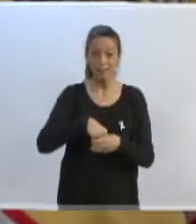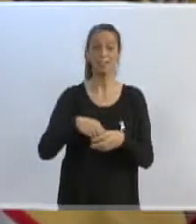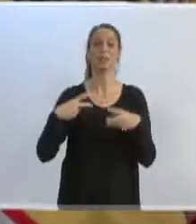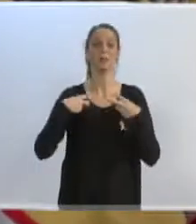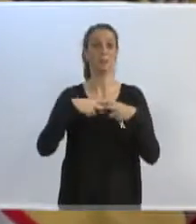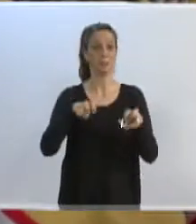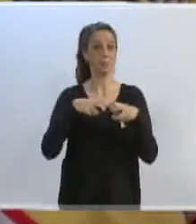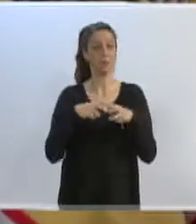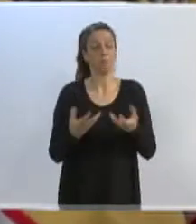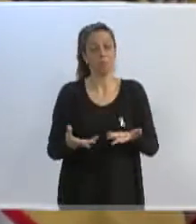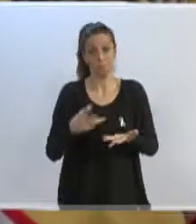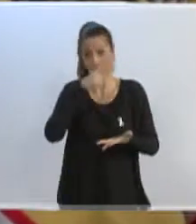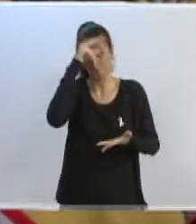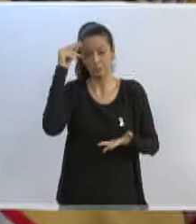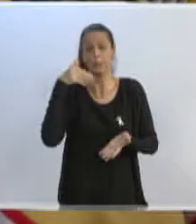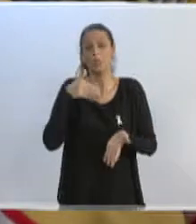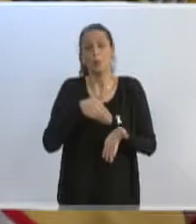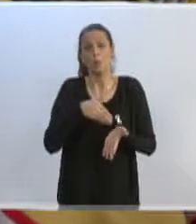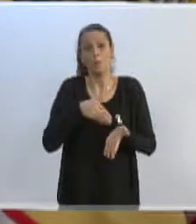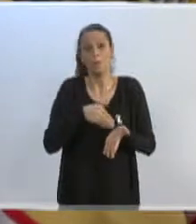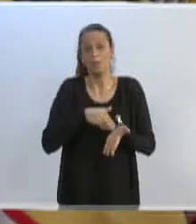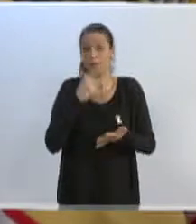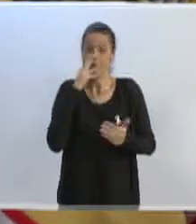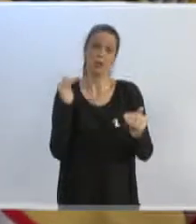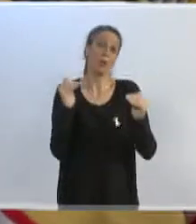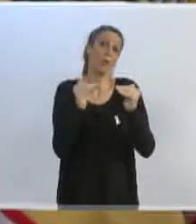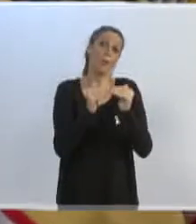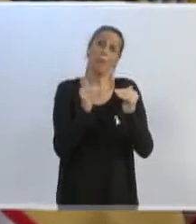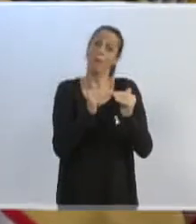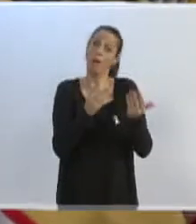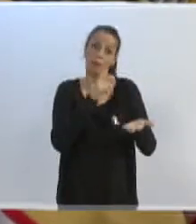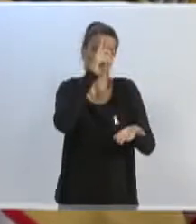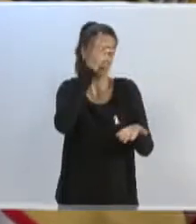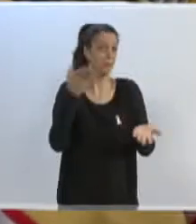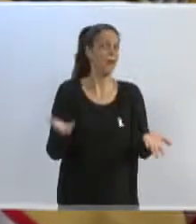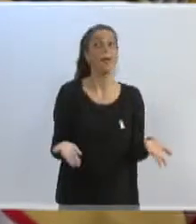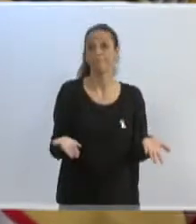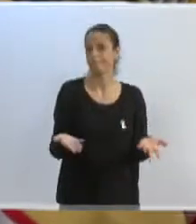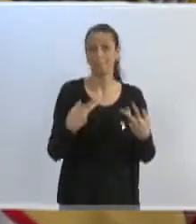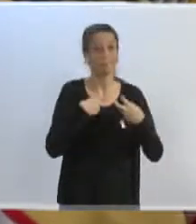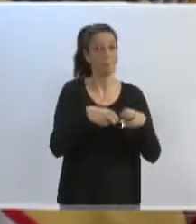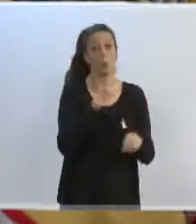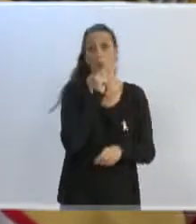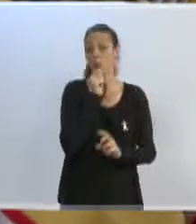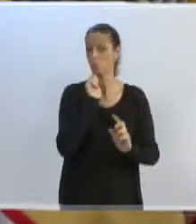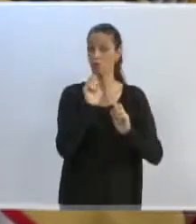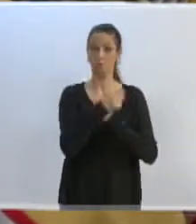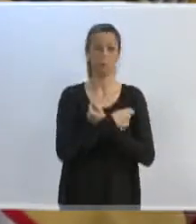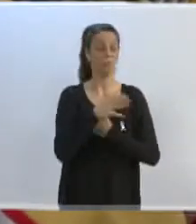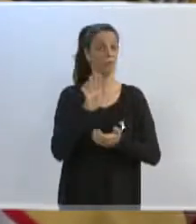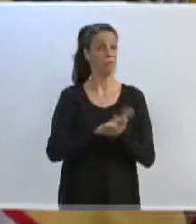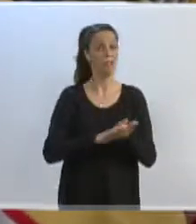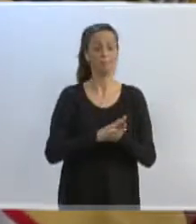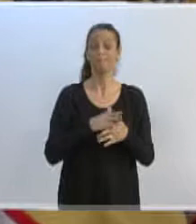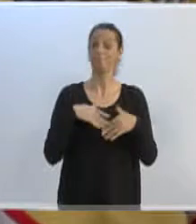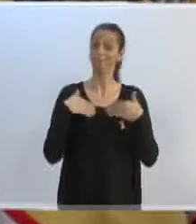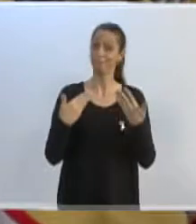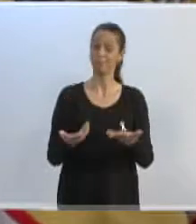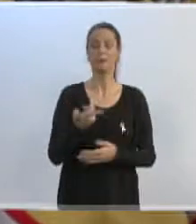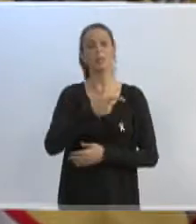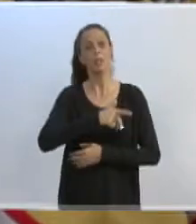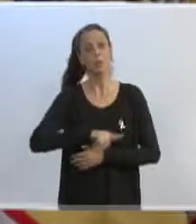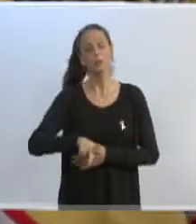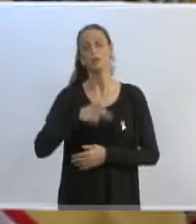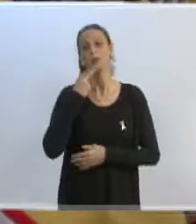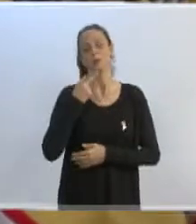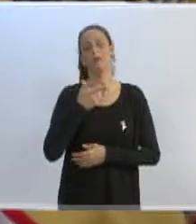no mínimo, ele compadece dessa ideia, né, desse serviço oferecido. Então, mais uma vez, friso